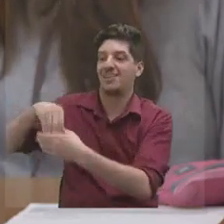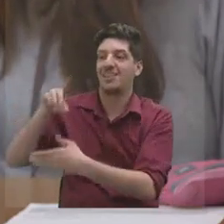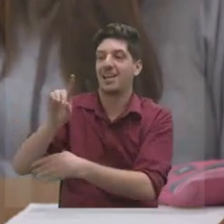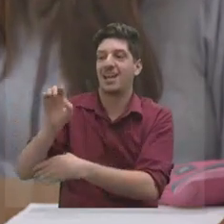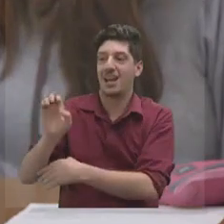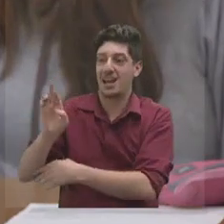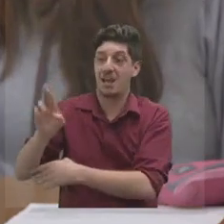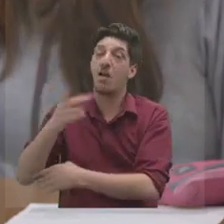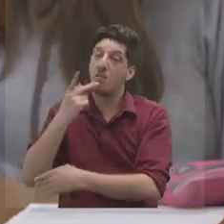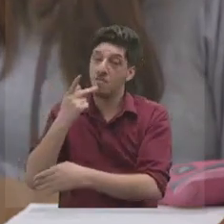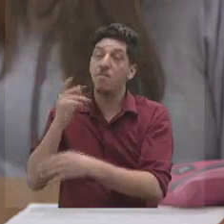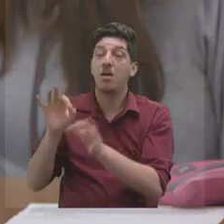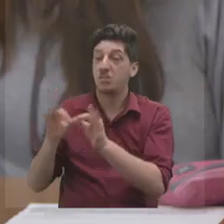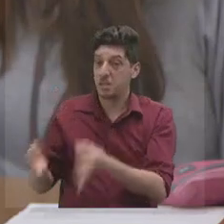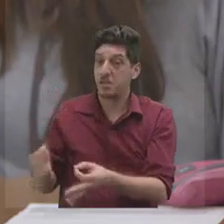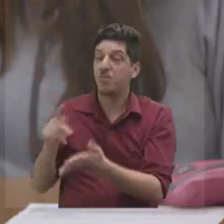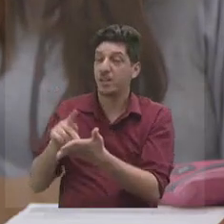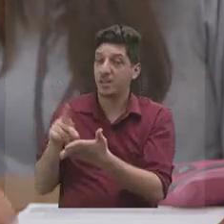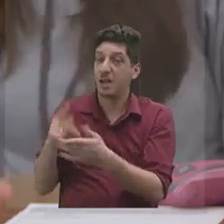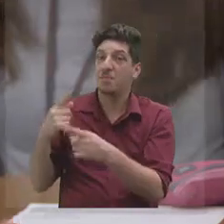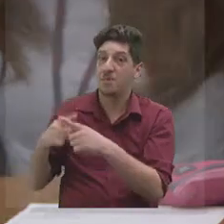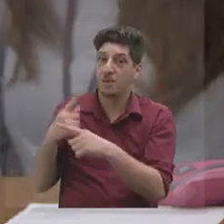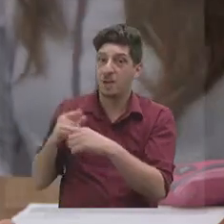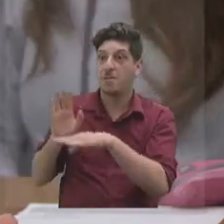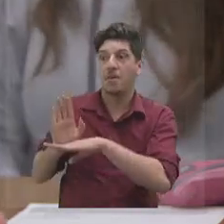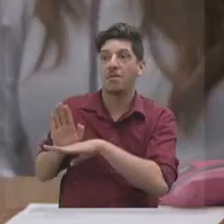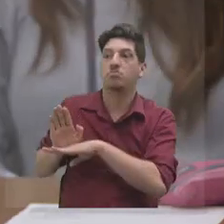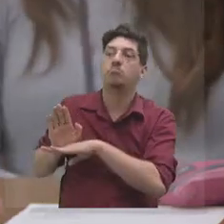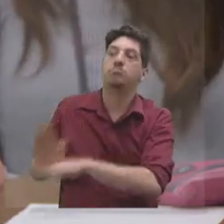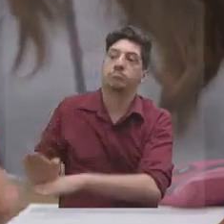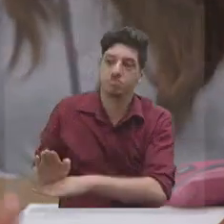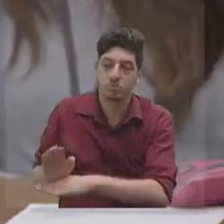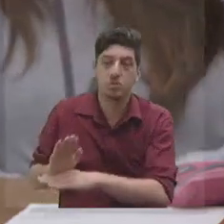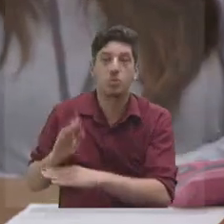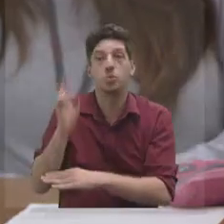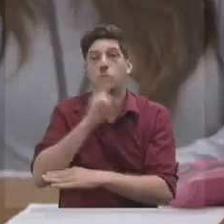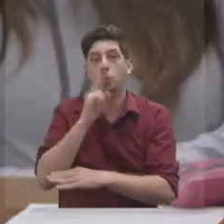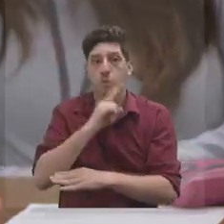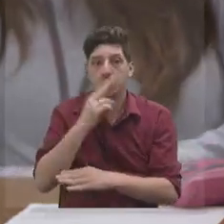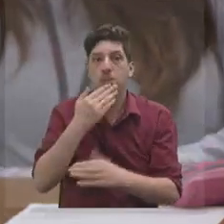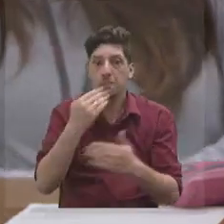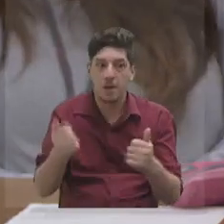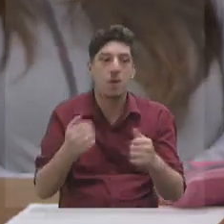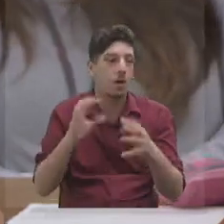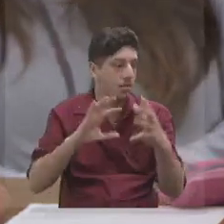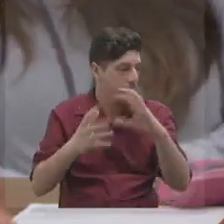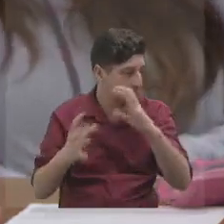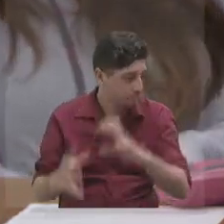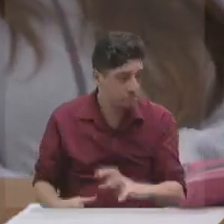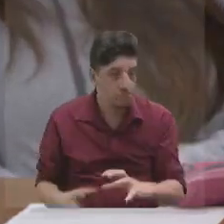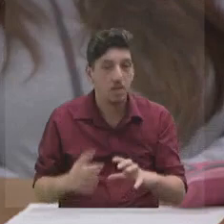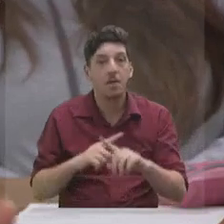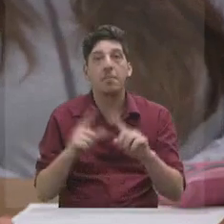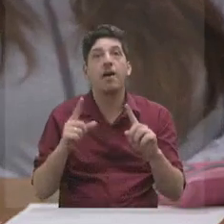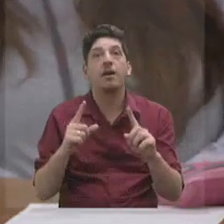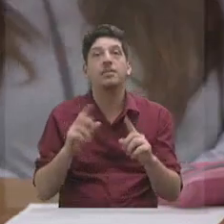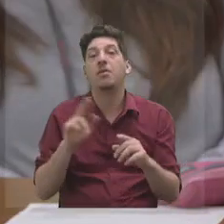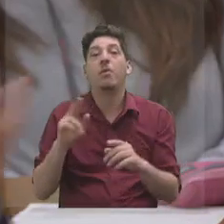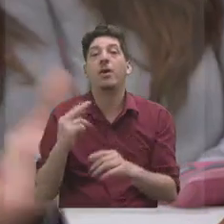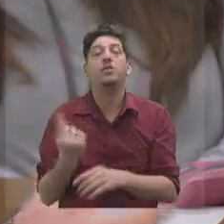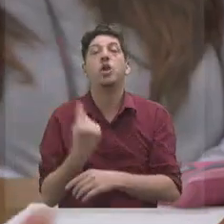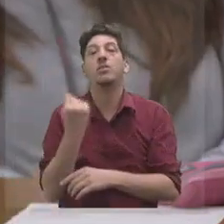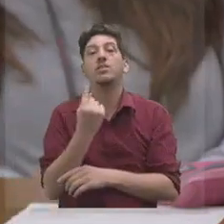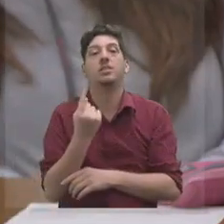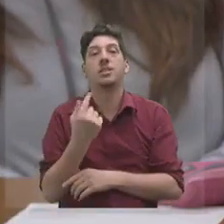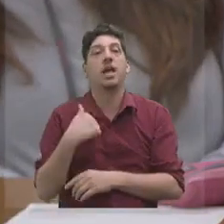humildade mas né uma vez que essa é uma agenda prioritária para o nosso estado né avançar na recuperação das rodovias naturalmente eu preciso fazer ninguém fazer sozinho né Eu não sou